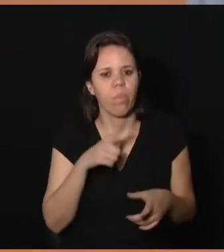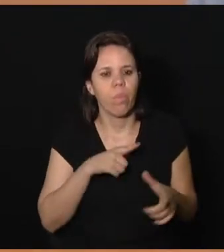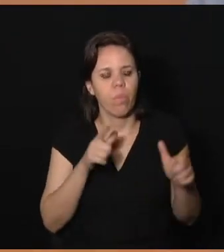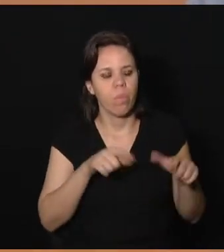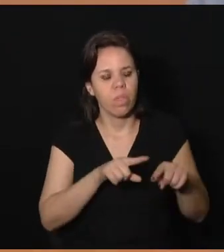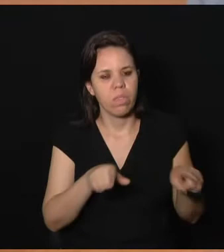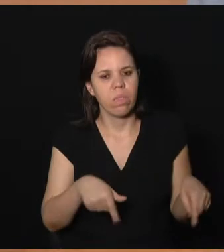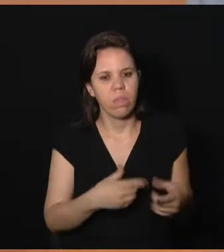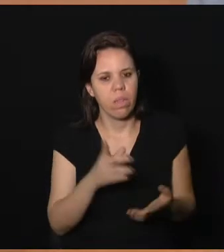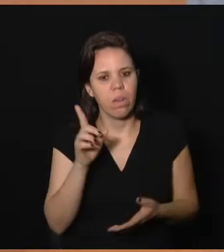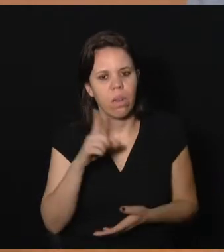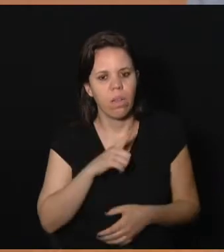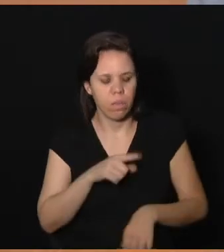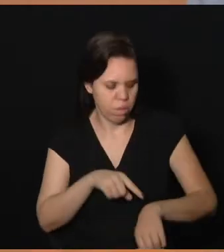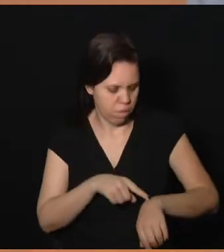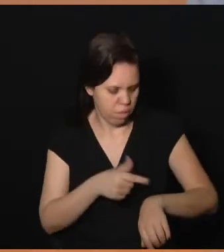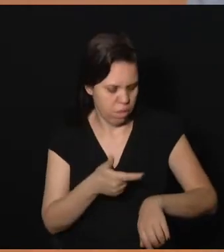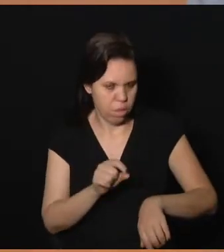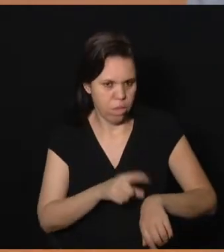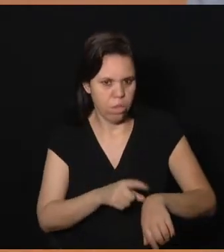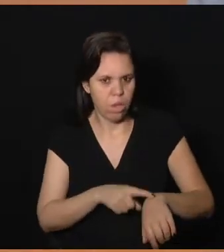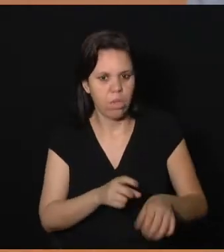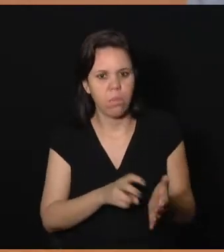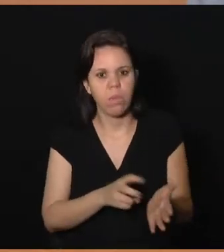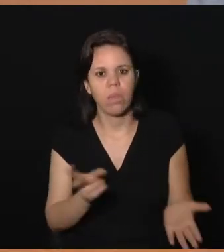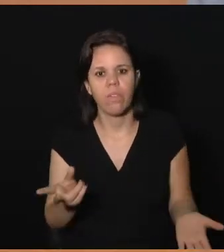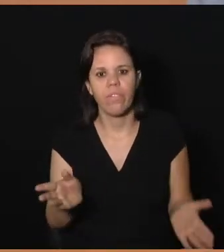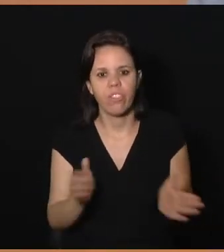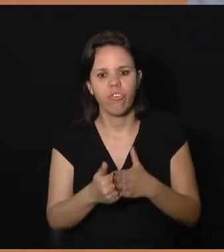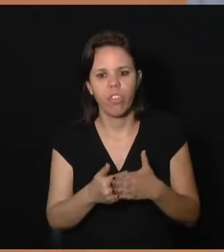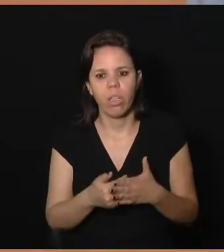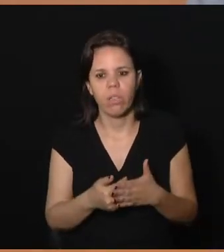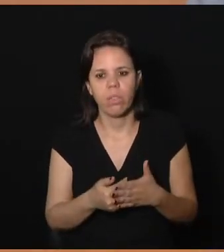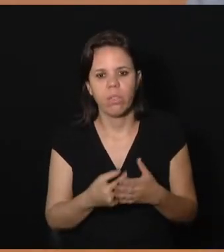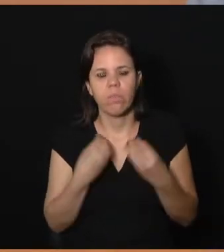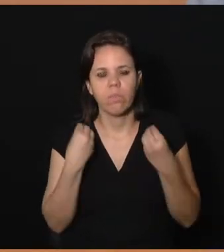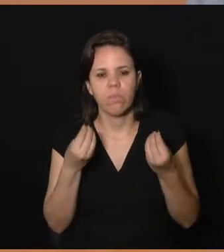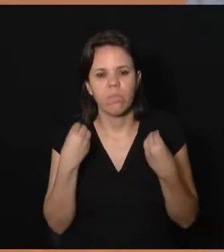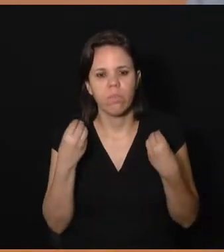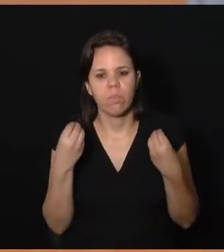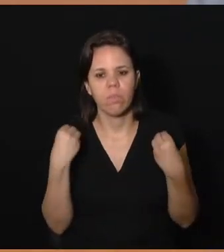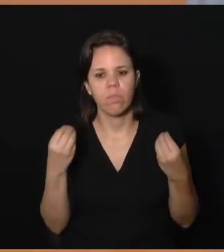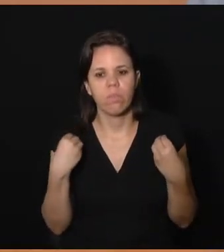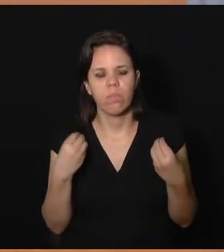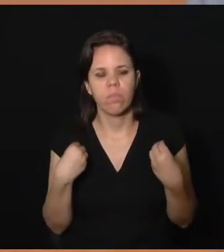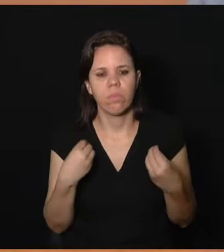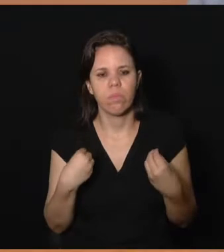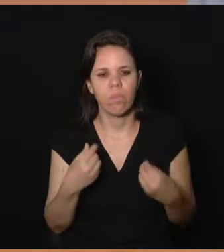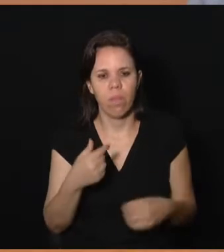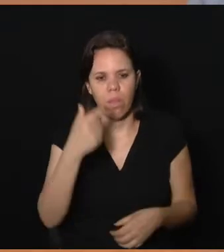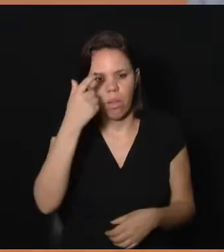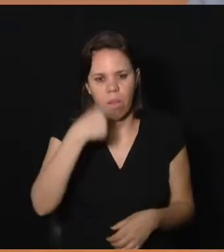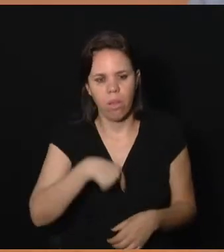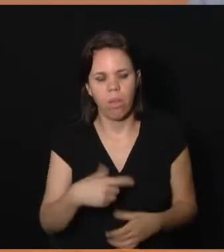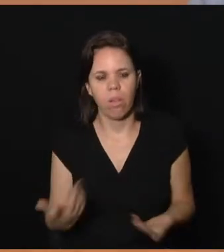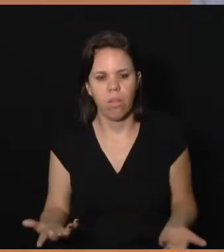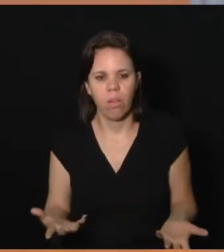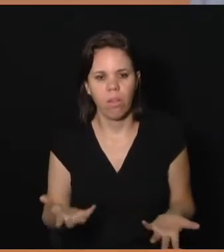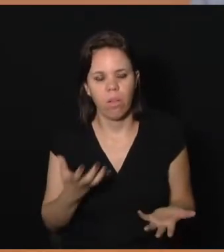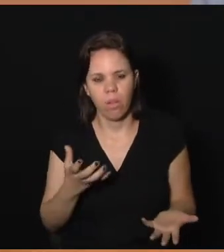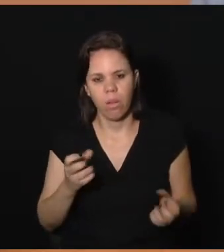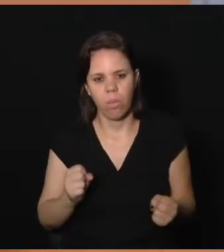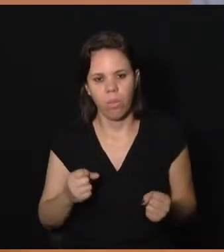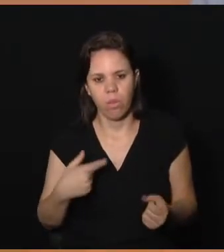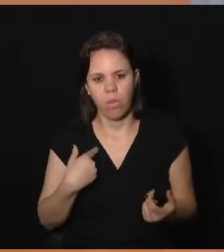Apex, 10 horas da manhã, fechada. Né? Fechada. Quer dizer, eu, de repente, estaria ali,